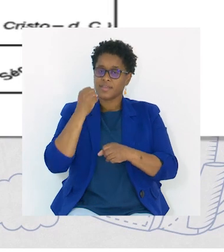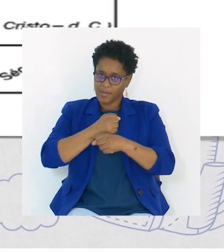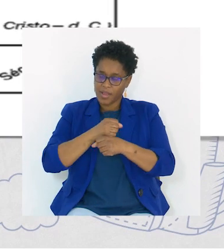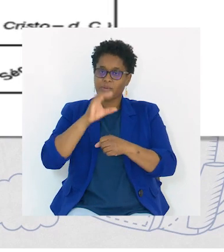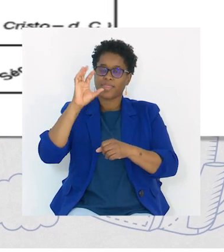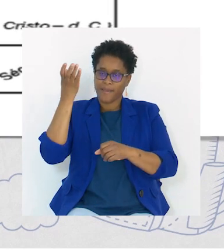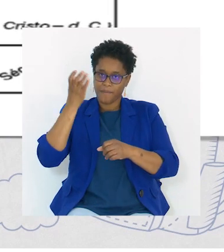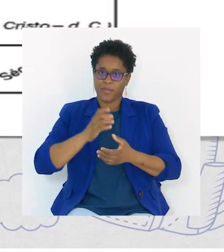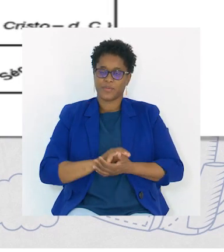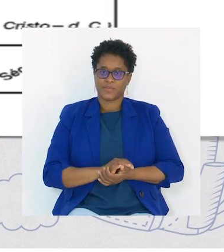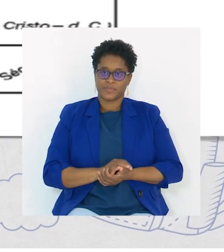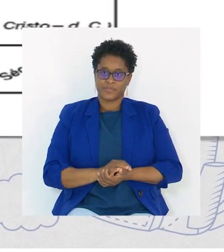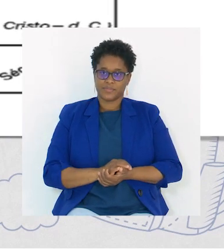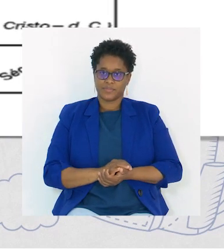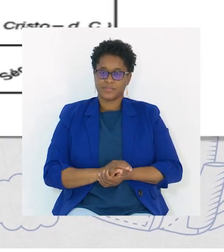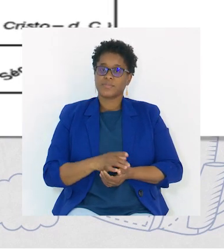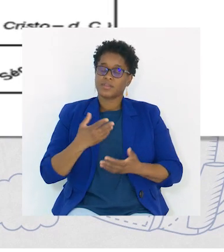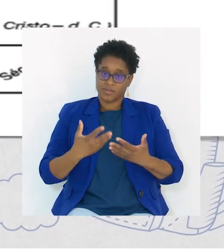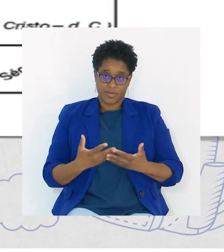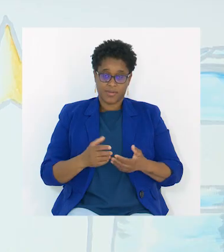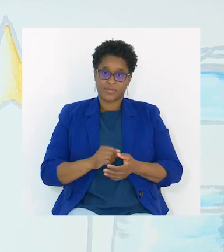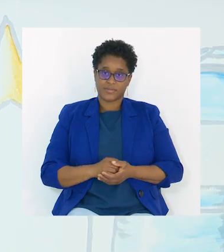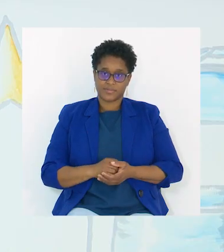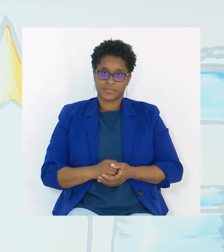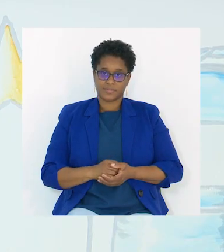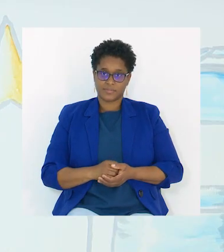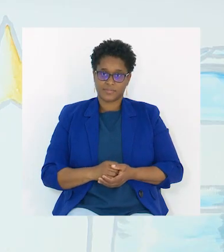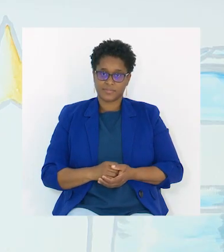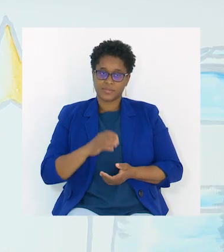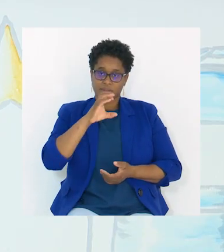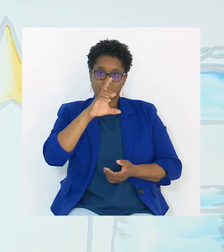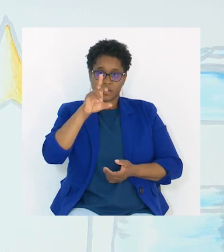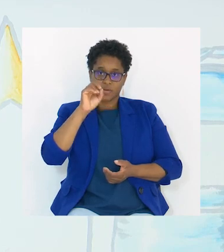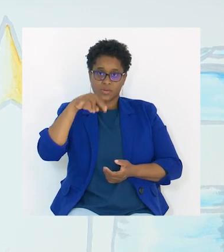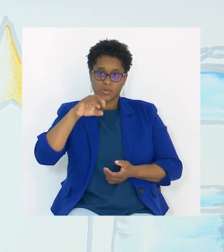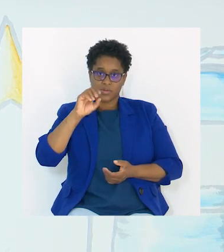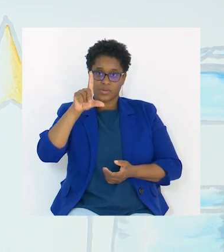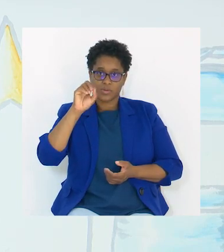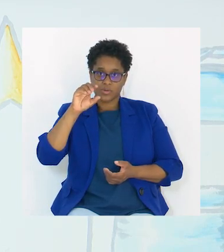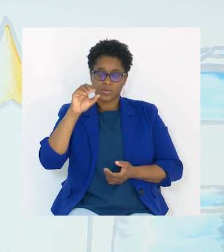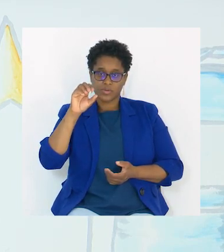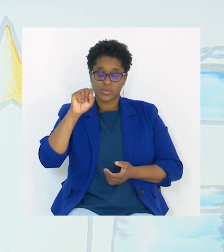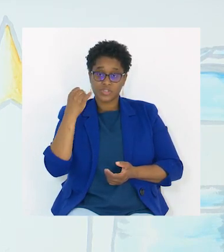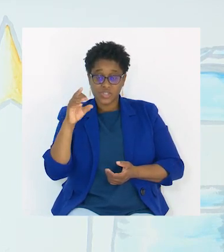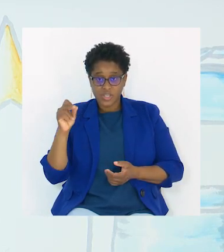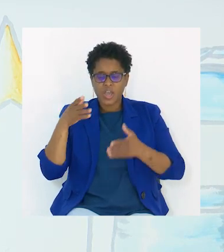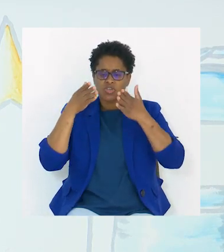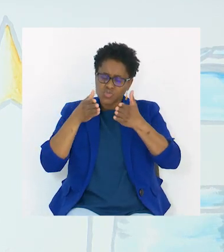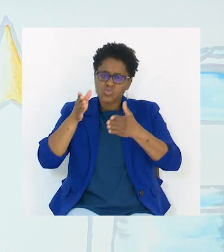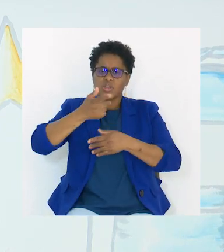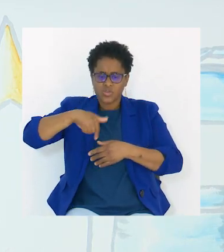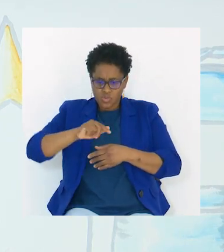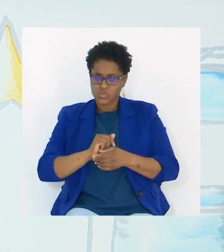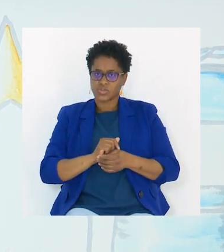tempo. E nesse caso, a cronologia ajuda-nos a